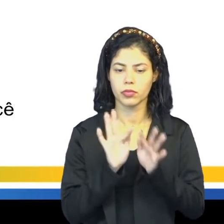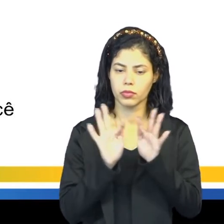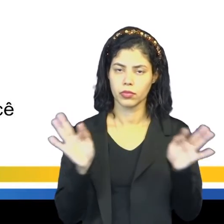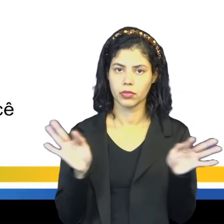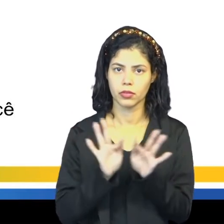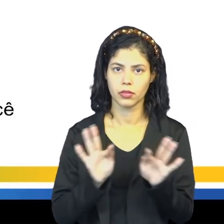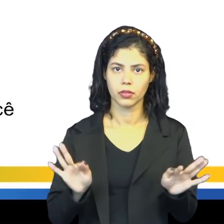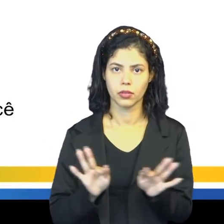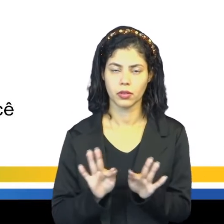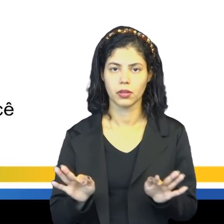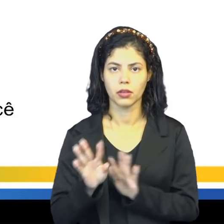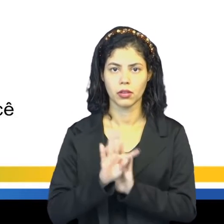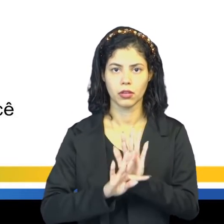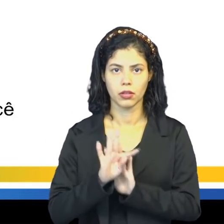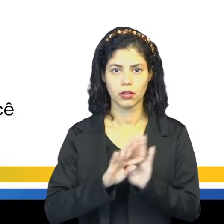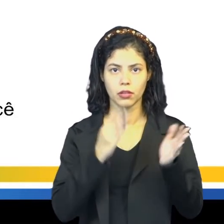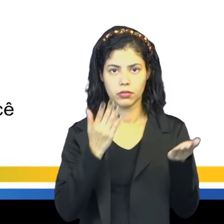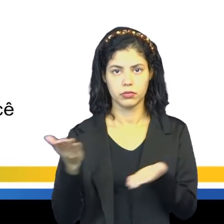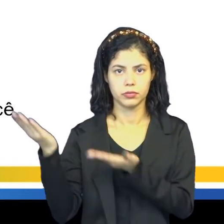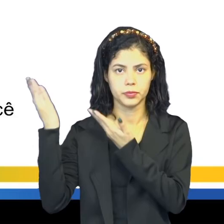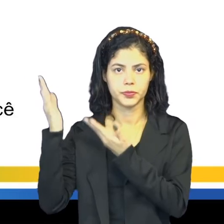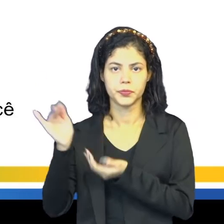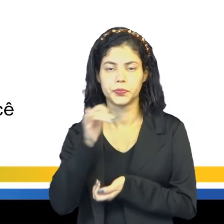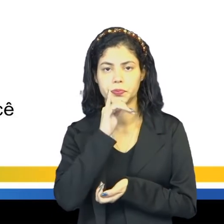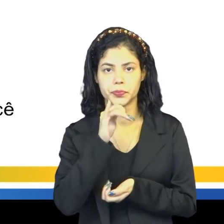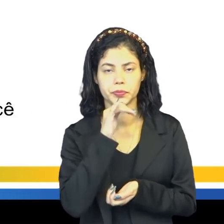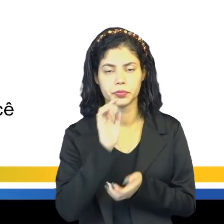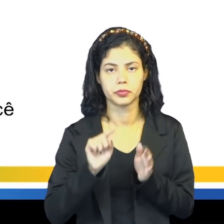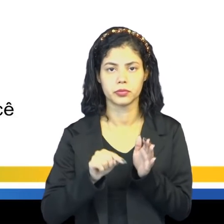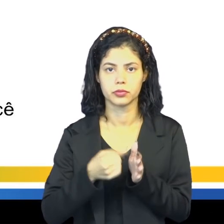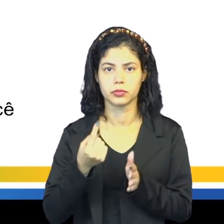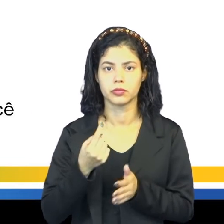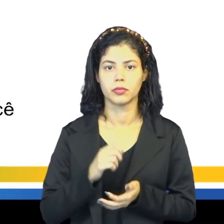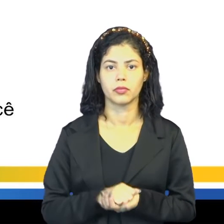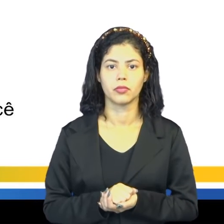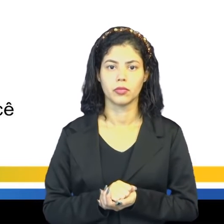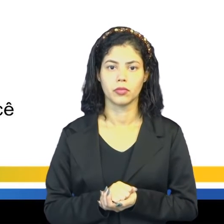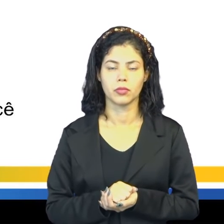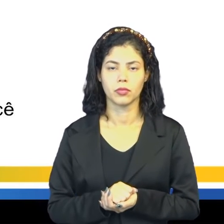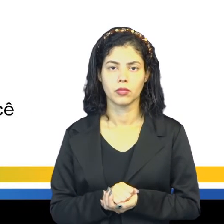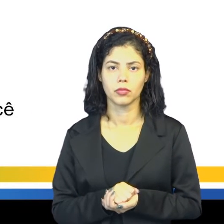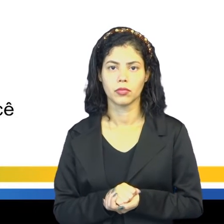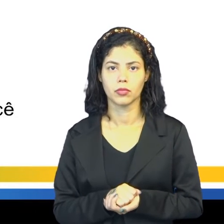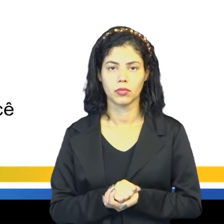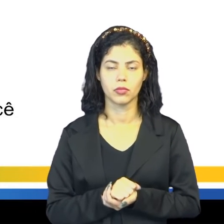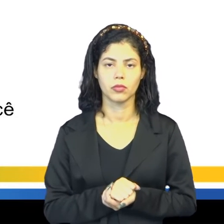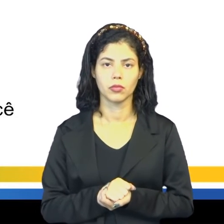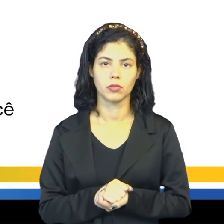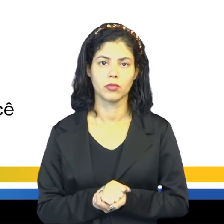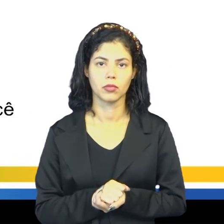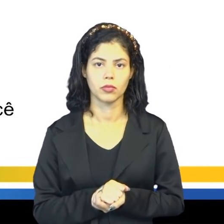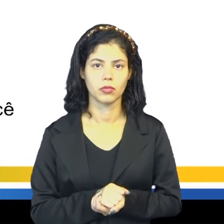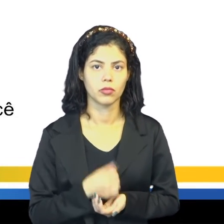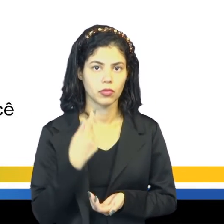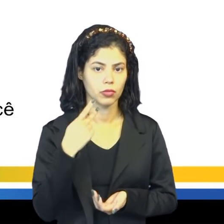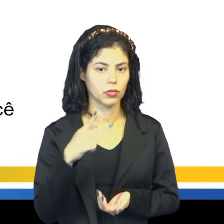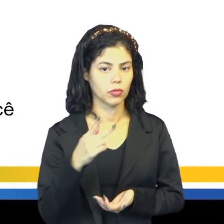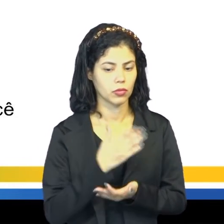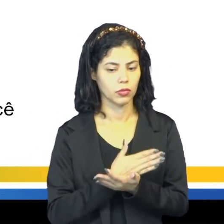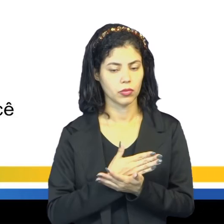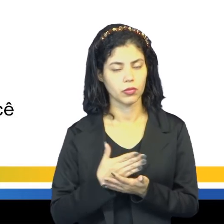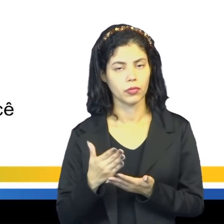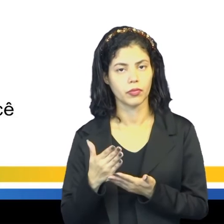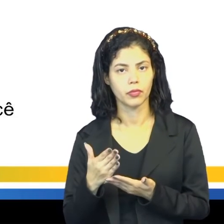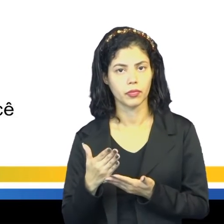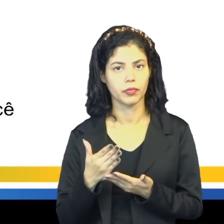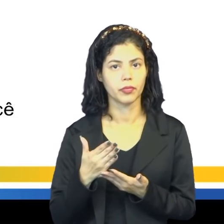frases ali que nós temos aqui no slide, né? Como exemplo. A primeira, você vai escolher um greeting para você iniciar o seu texto.